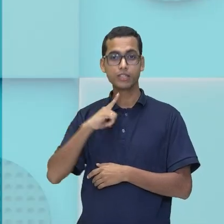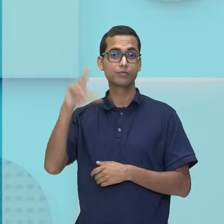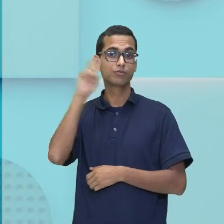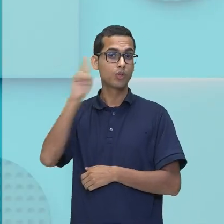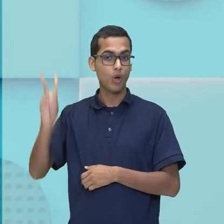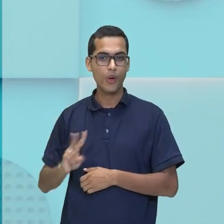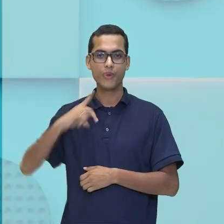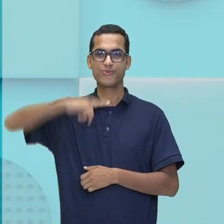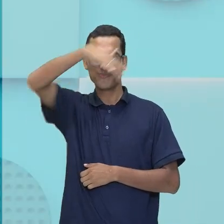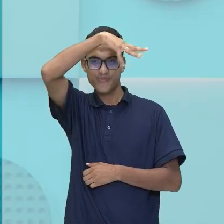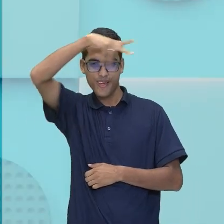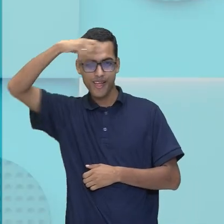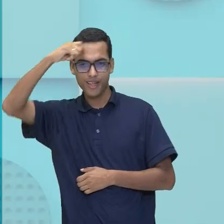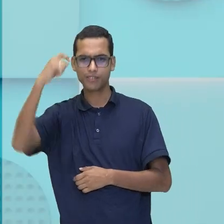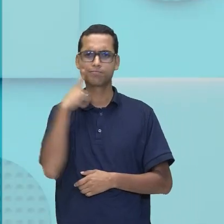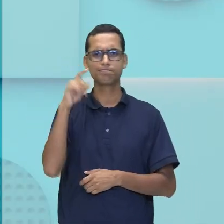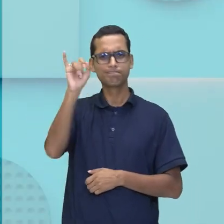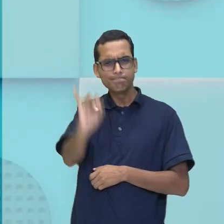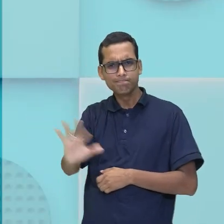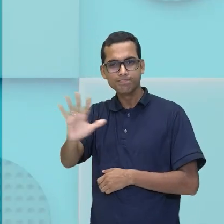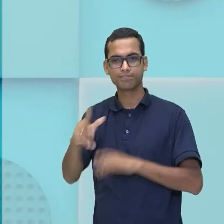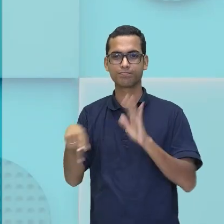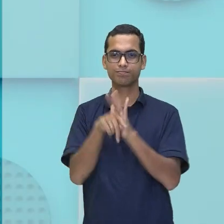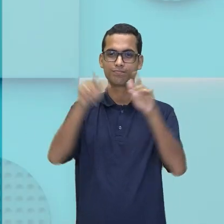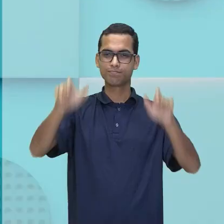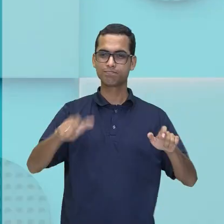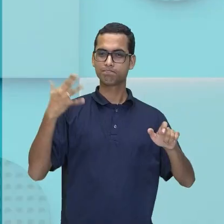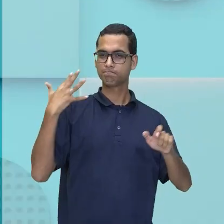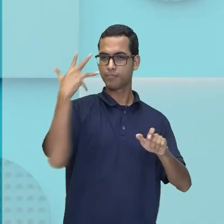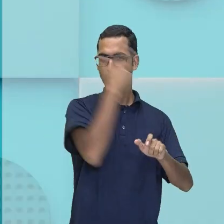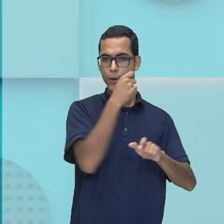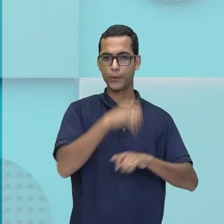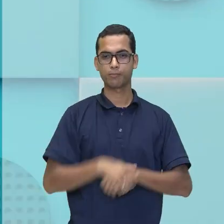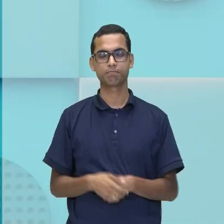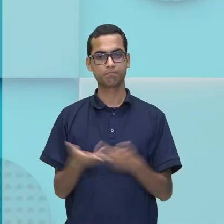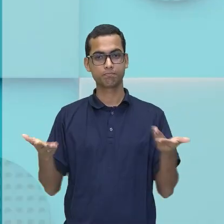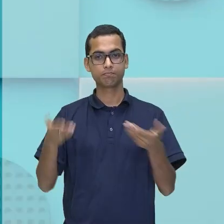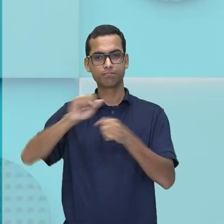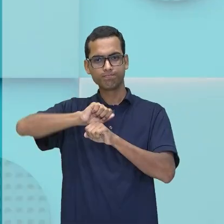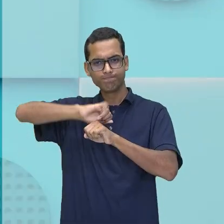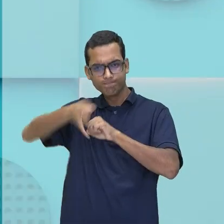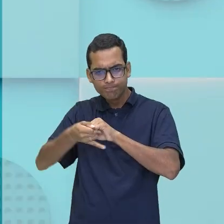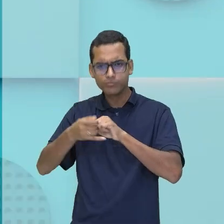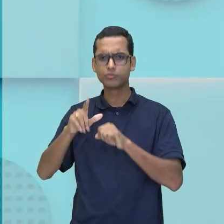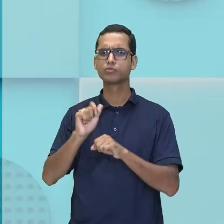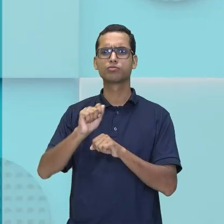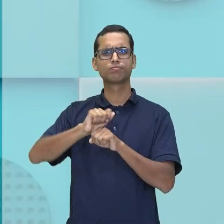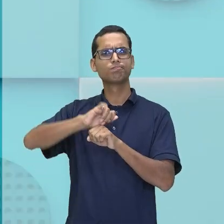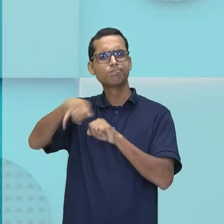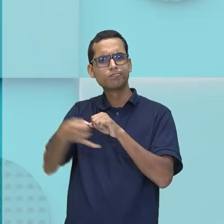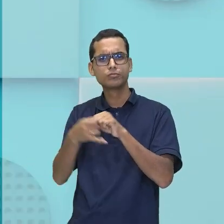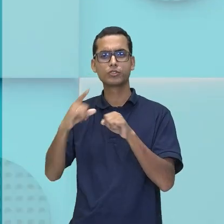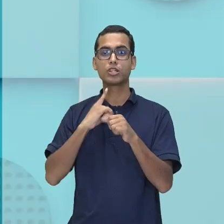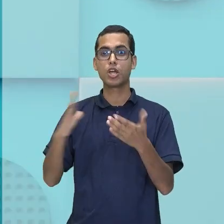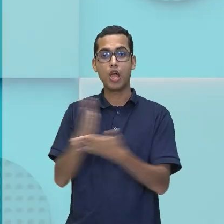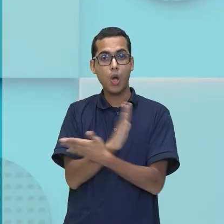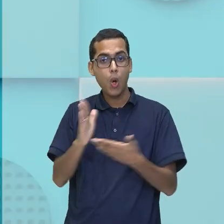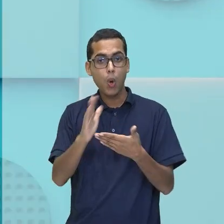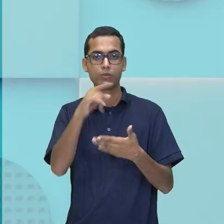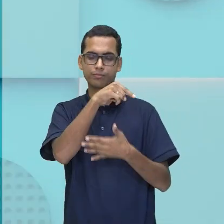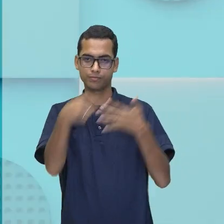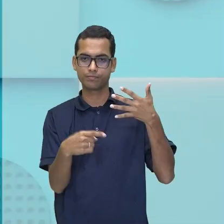nossa belíssima cidade. E aí vamos falar do adjetivo. Dentro do nosso texto tem alguns adjetivos.